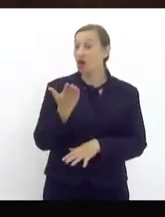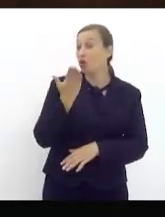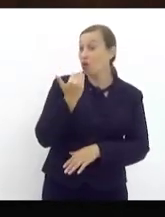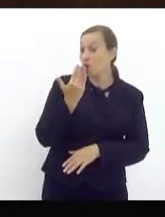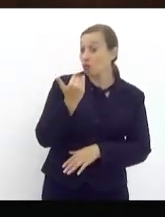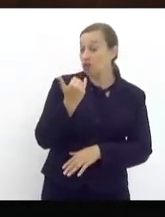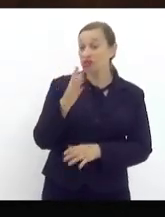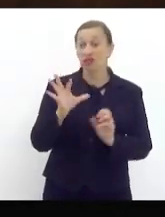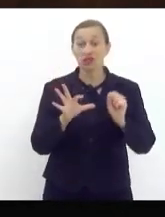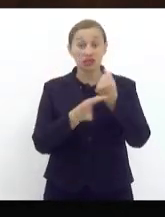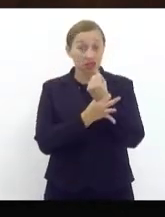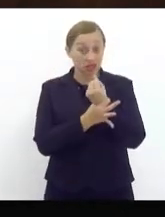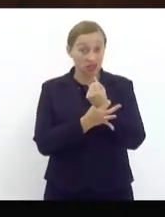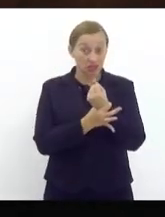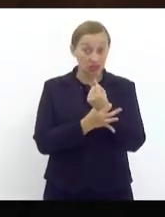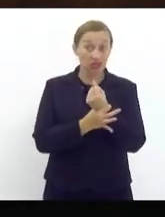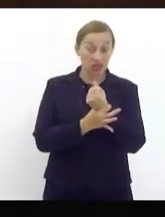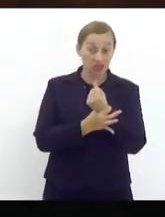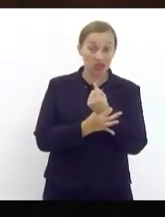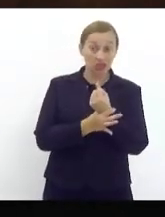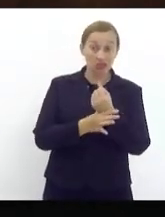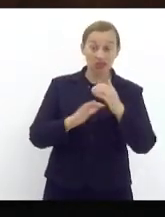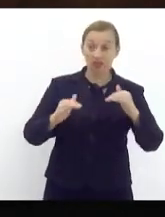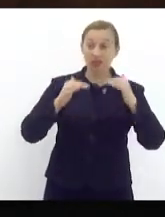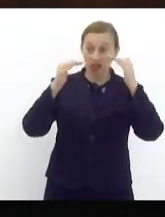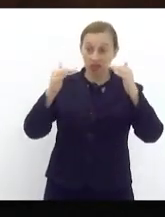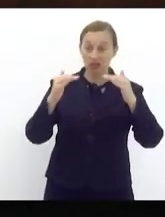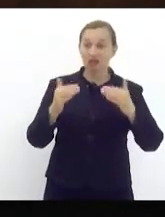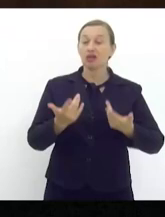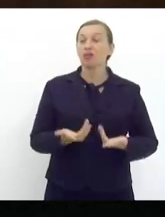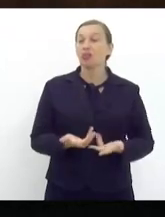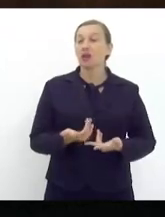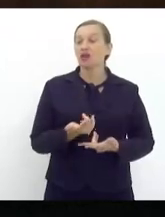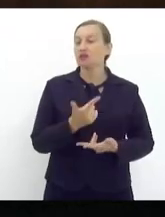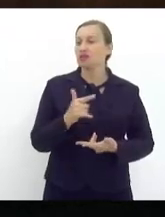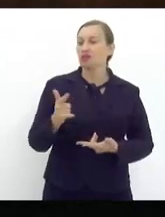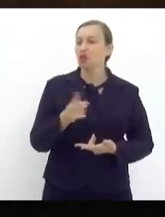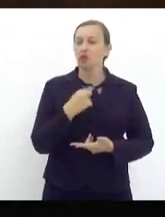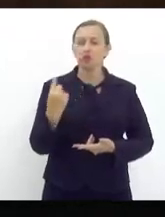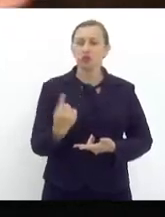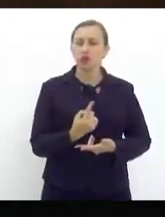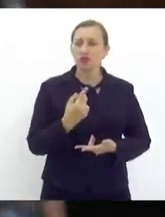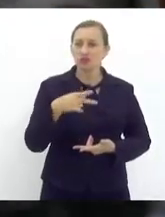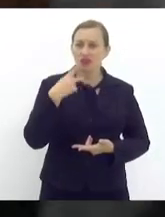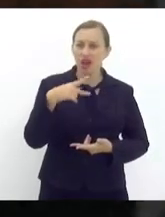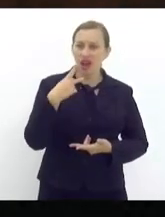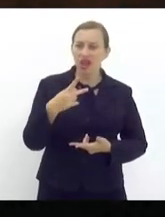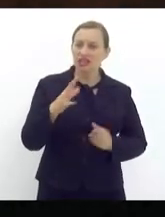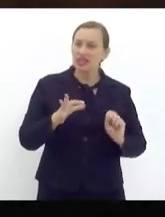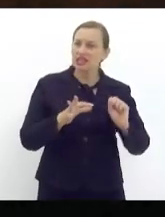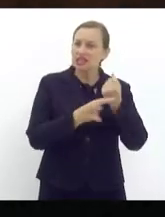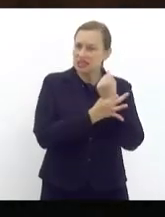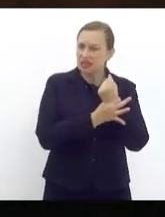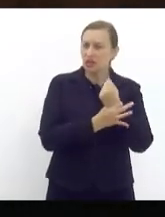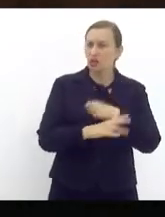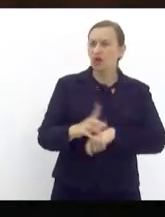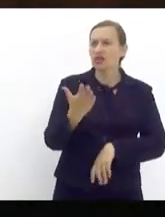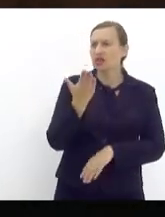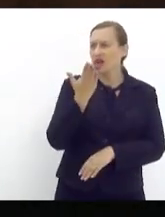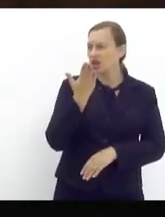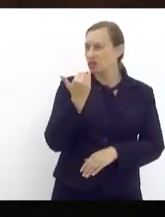alimentação, da segurança e soberania alimentar. E não tem como nós falarmos em segurança